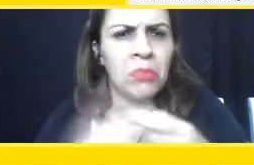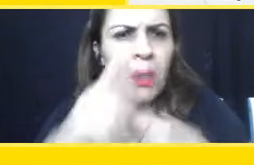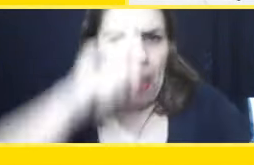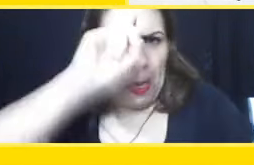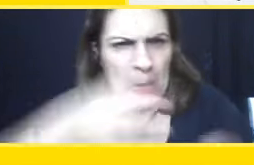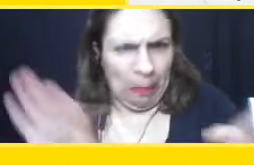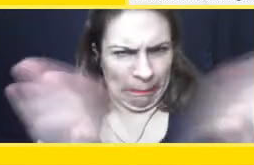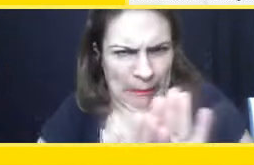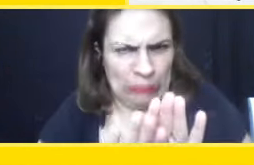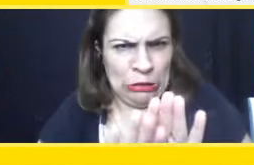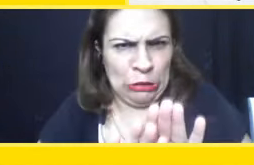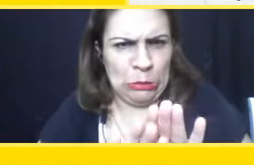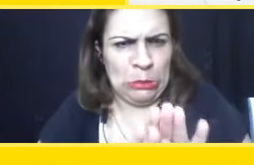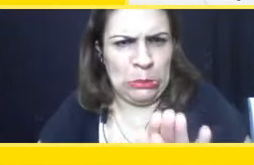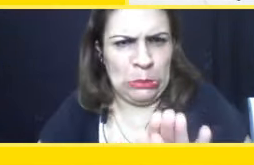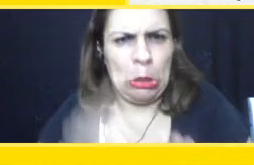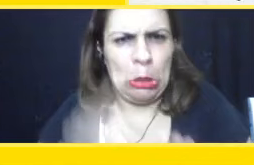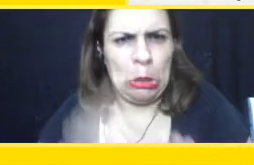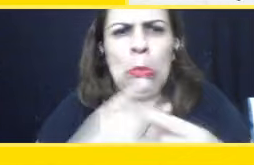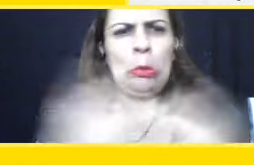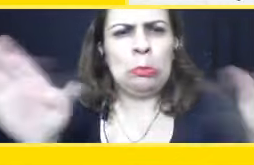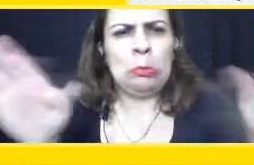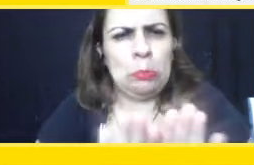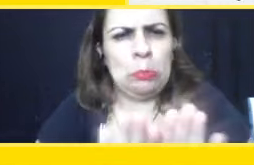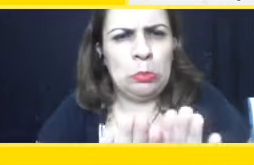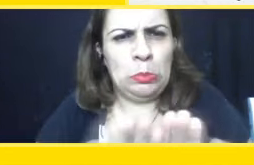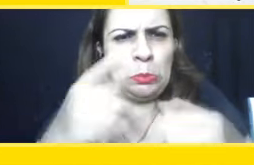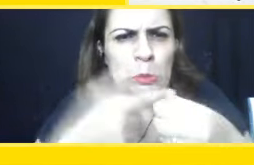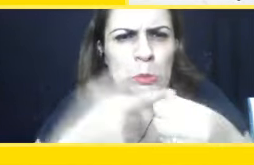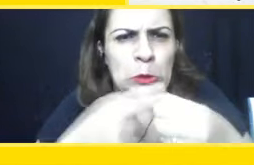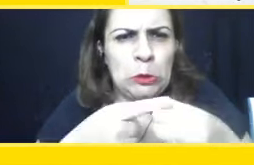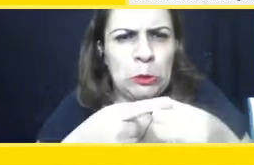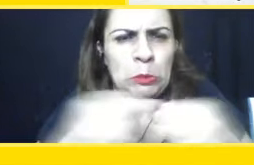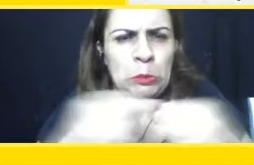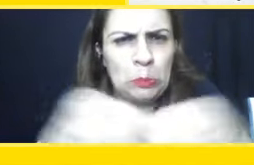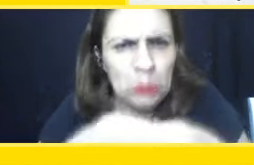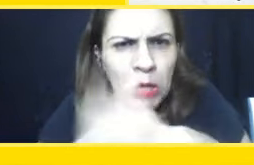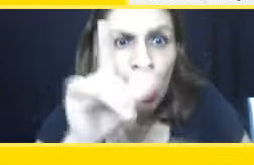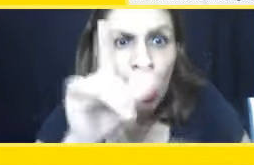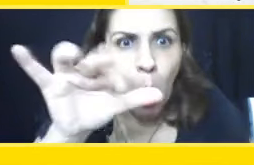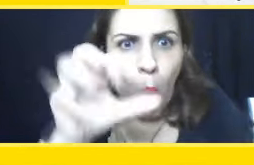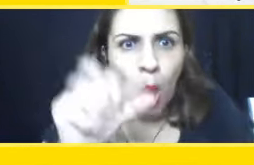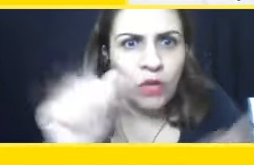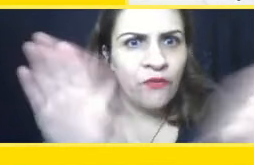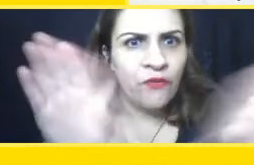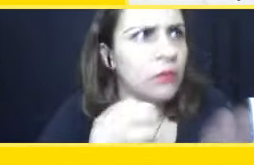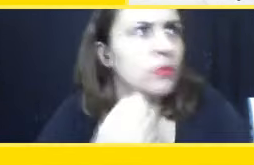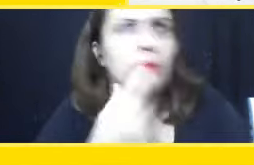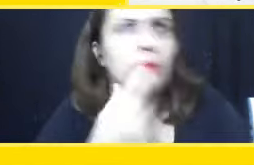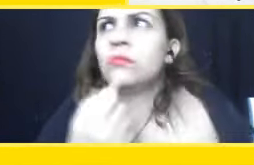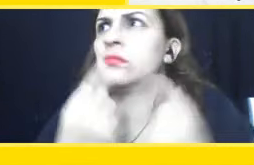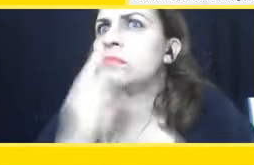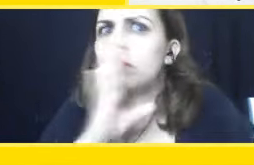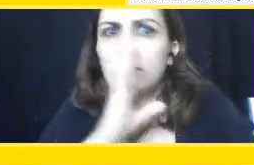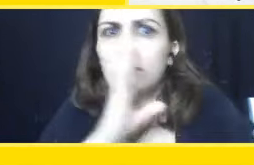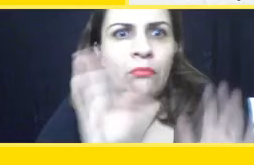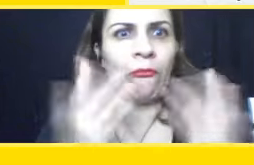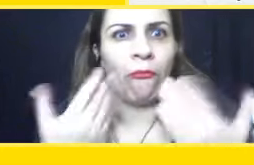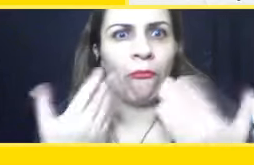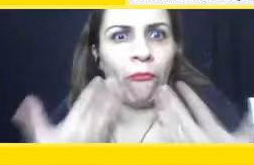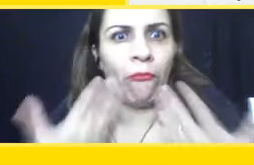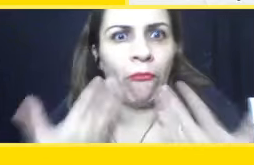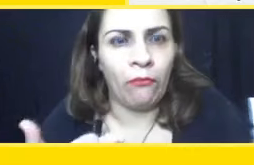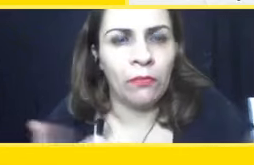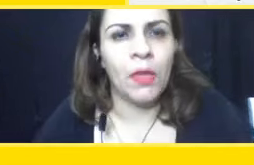lockdown lá? Por que que você vai fechar o estado, perdão, o município? Por que que vai fechar as lojas? Entendeu? Então, assim, eu acho que